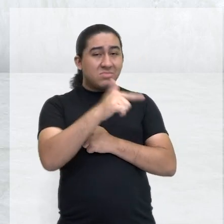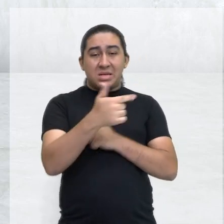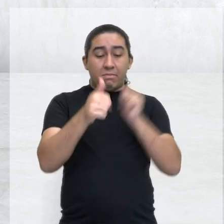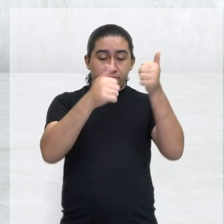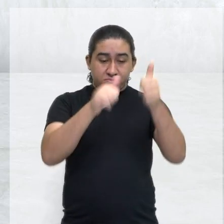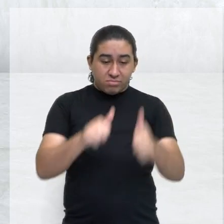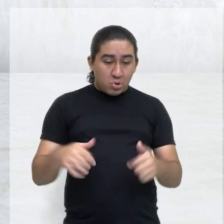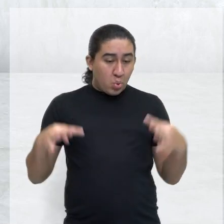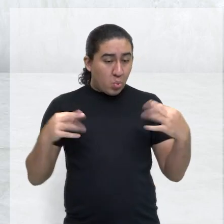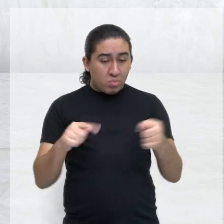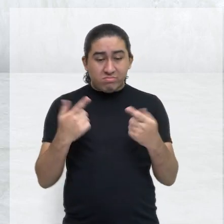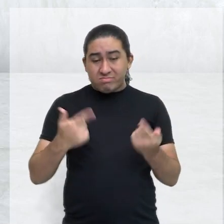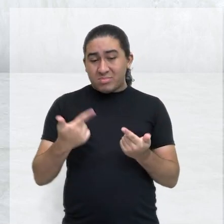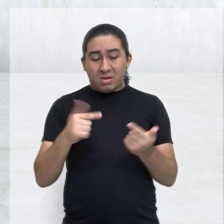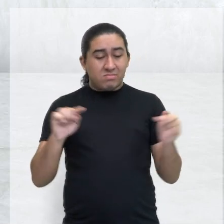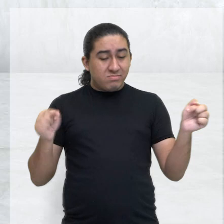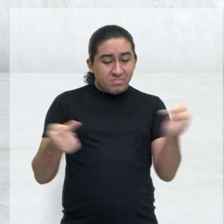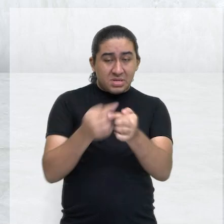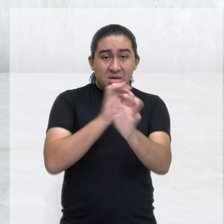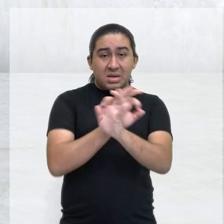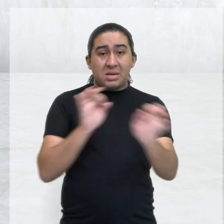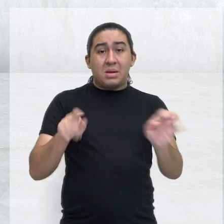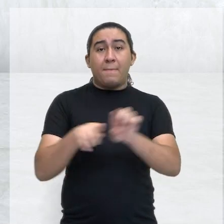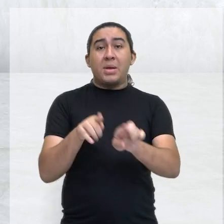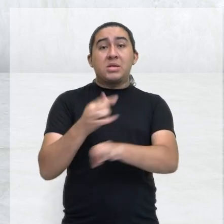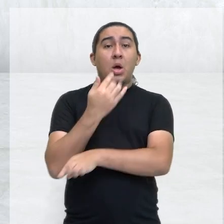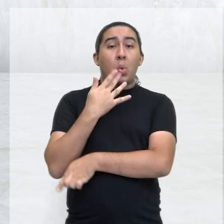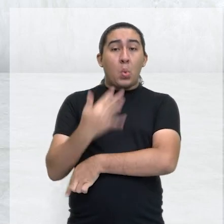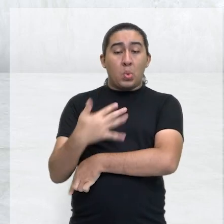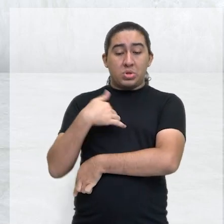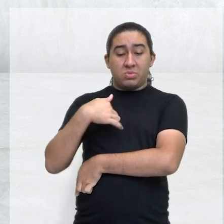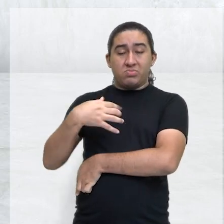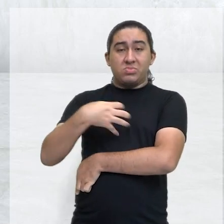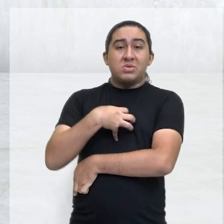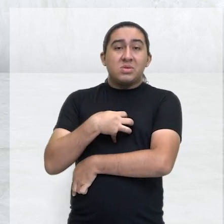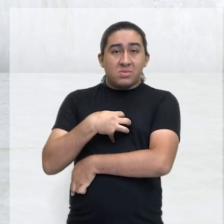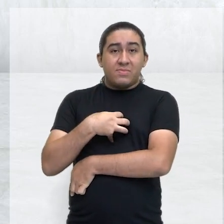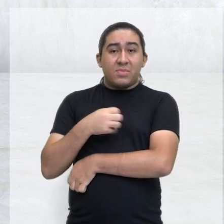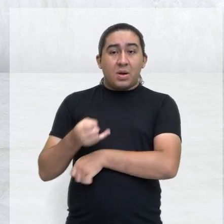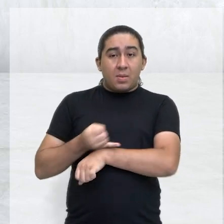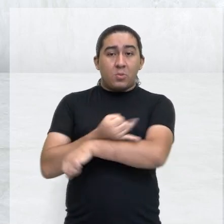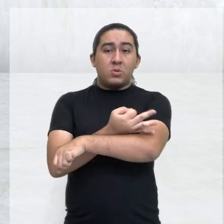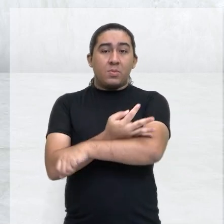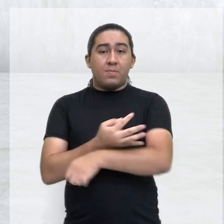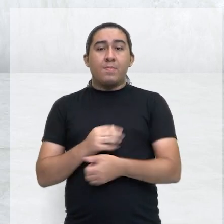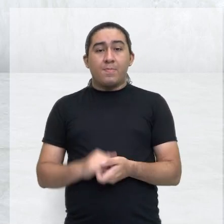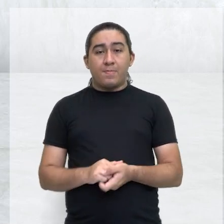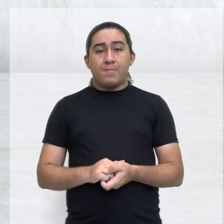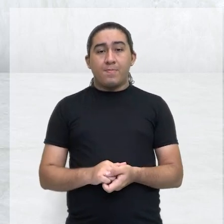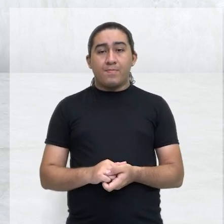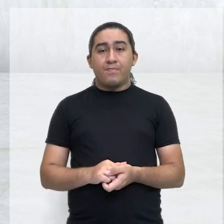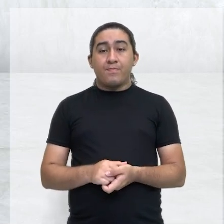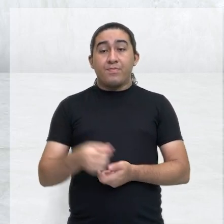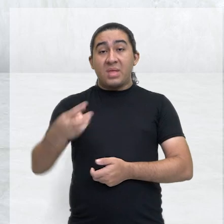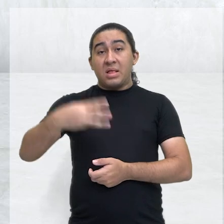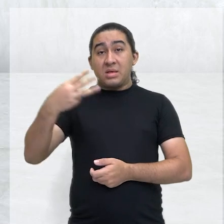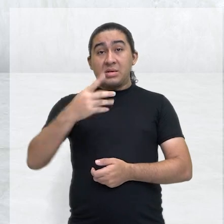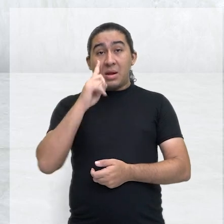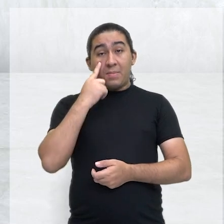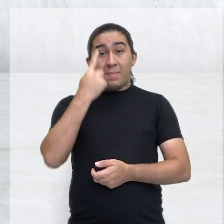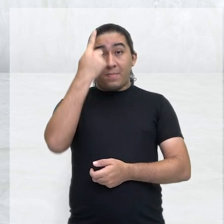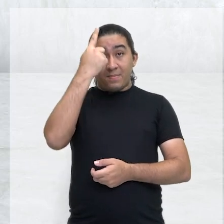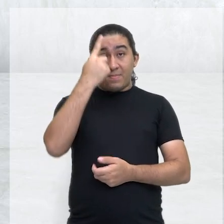nenhuma forma, mas as cores vão me trazer sensações, vão me causar emoções. E aqui,